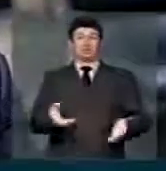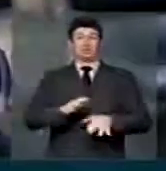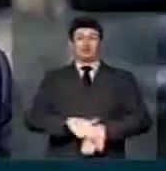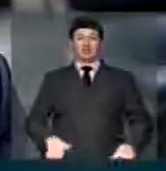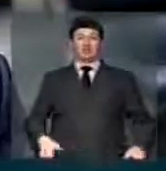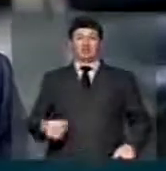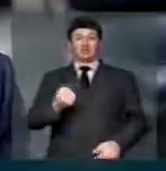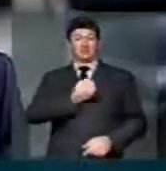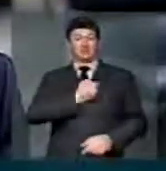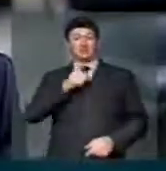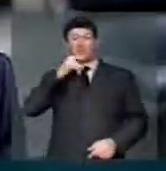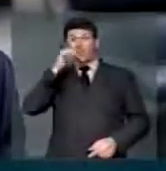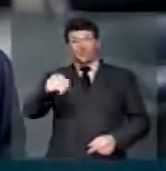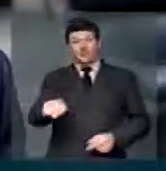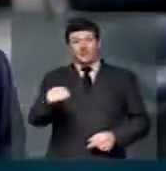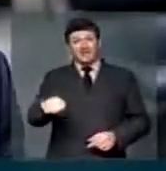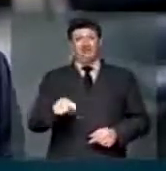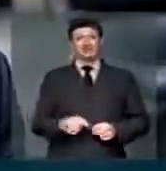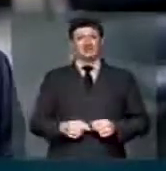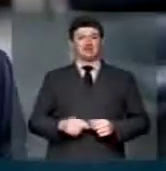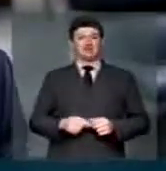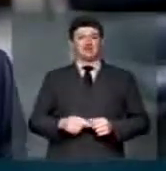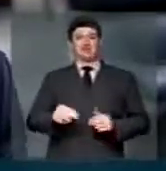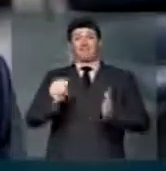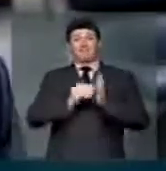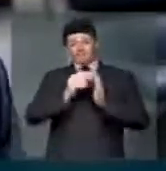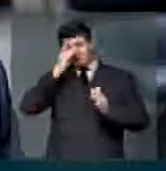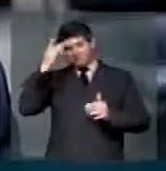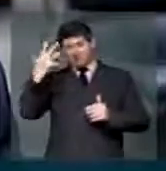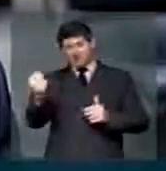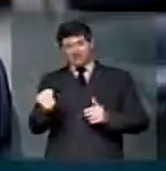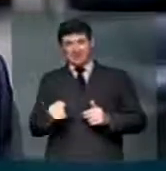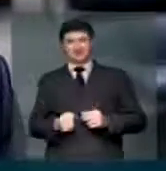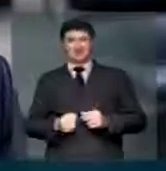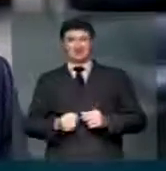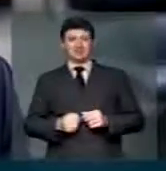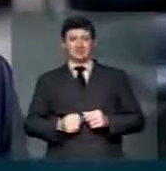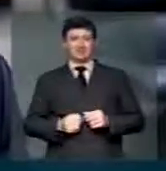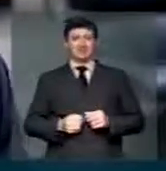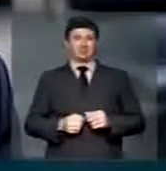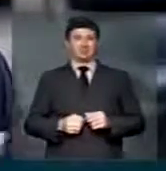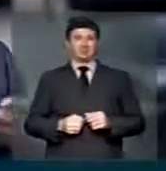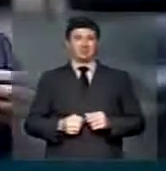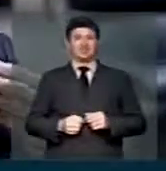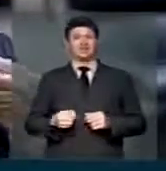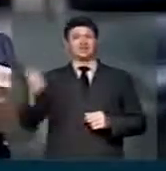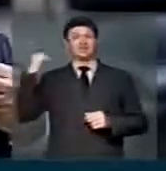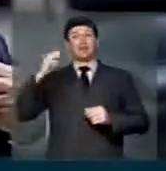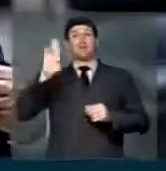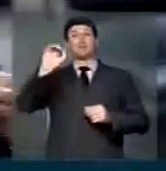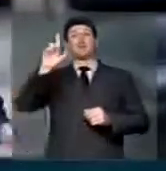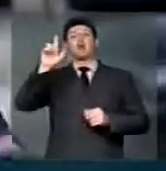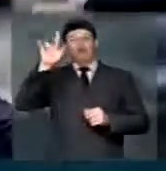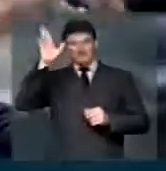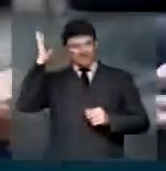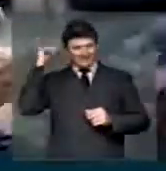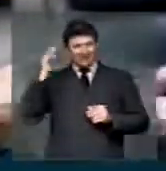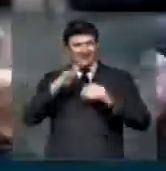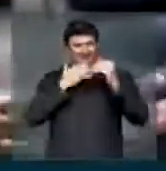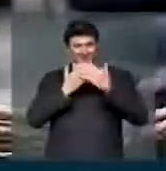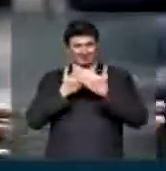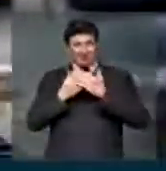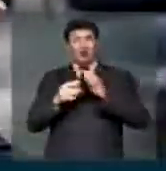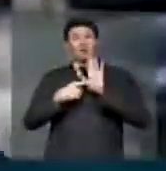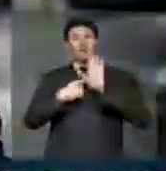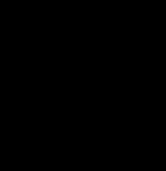Esse é o número, esse é o dado, a desaprovação. O boletim de escola é no vermelho. Bons tempos que nós tínhamos o boletim de escola para